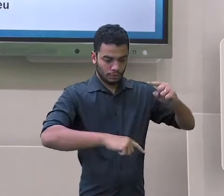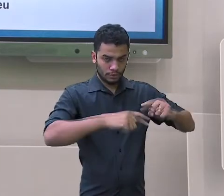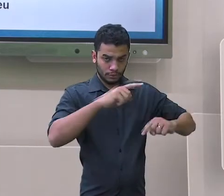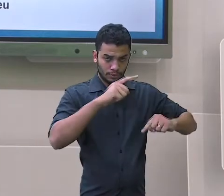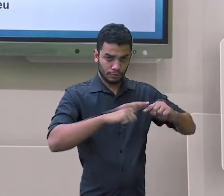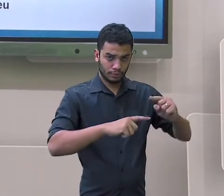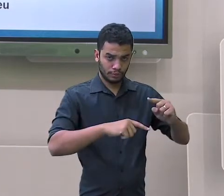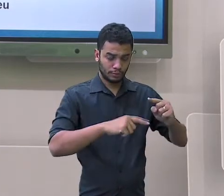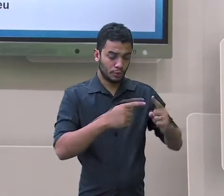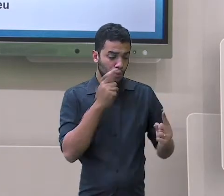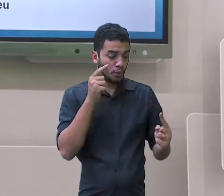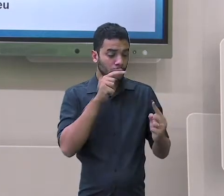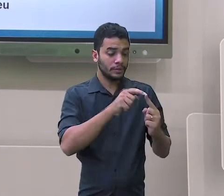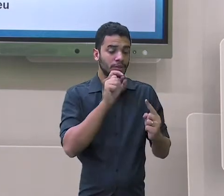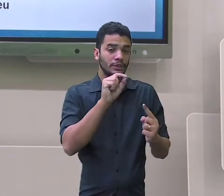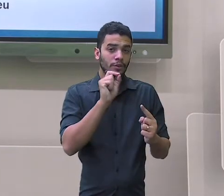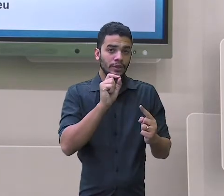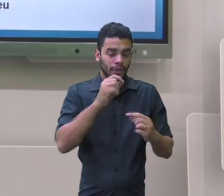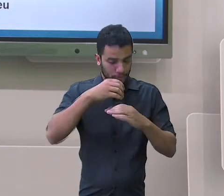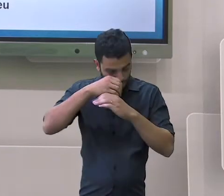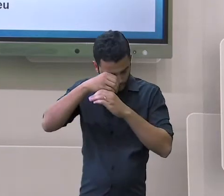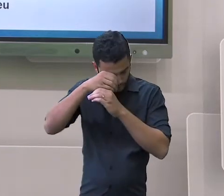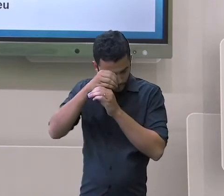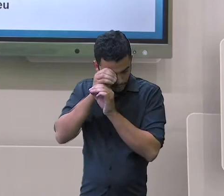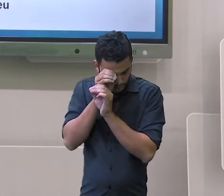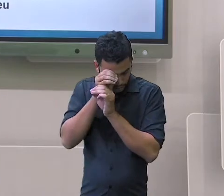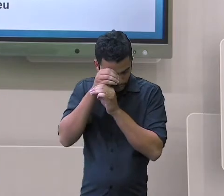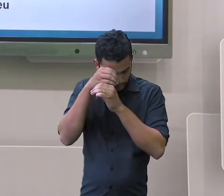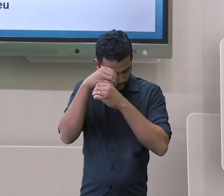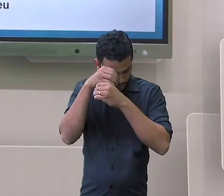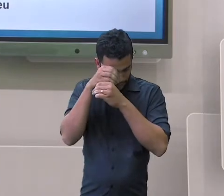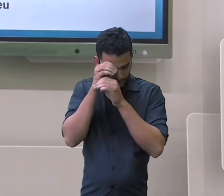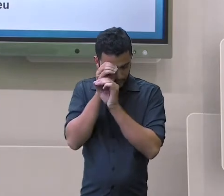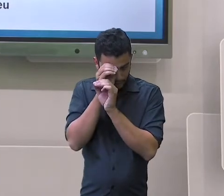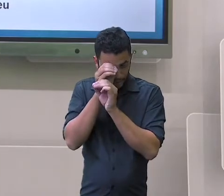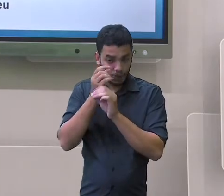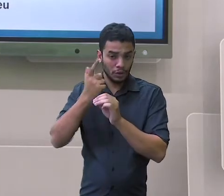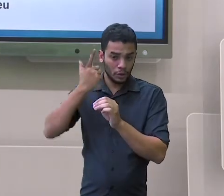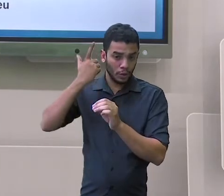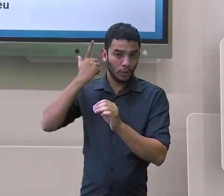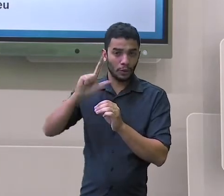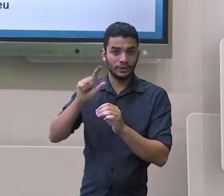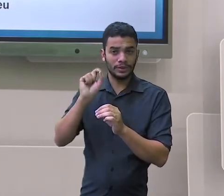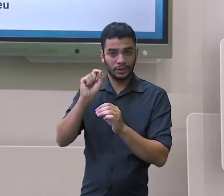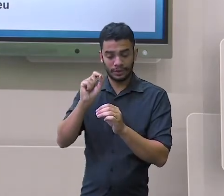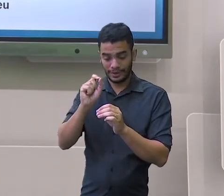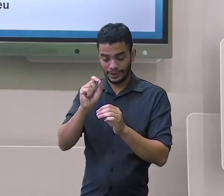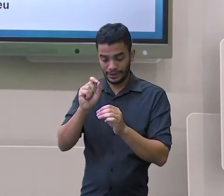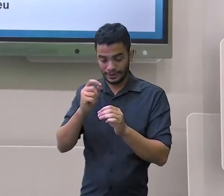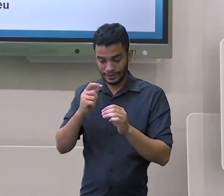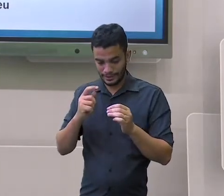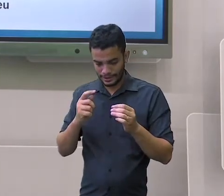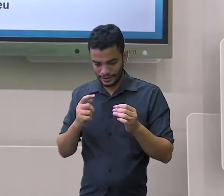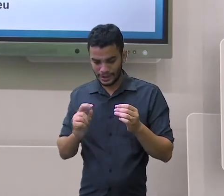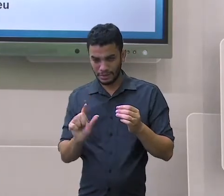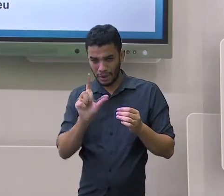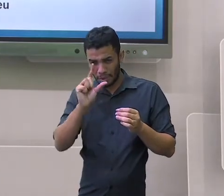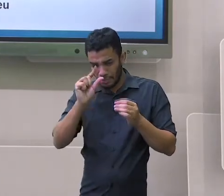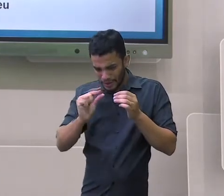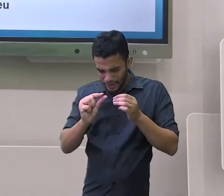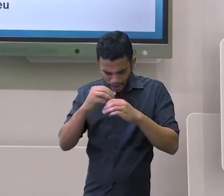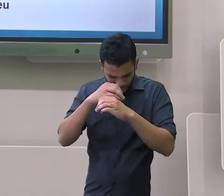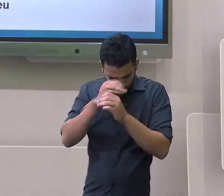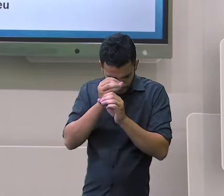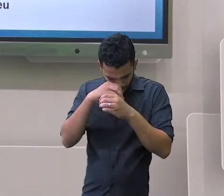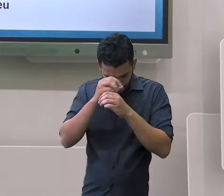imagens. Já falou o nome desse instrumento aí? Na sua escola tem? Já utilizou? Esse instrumento